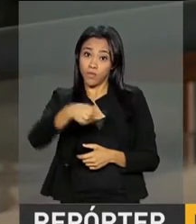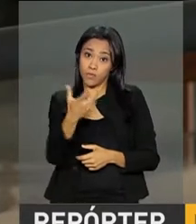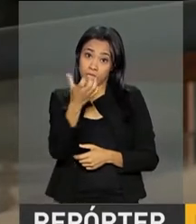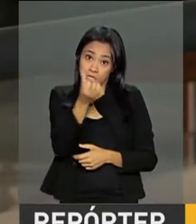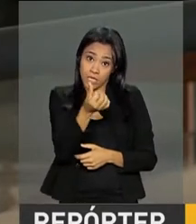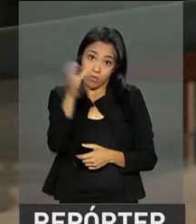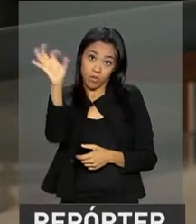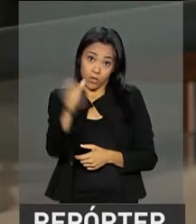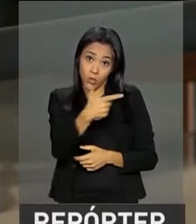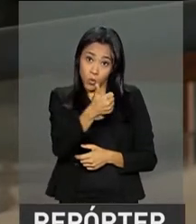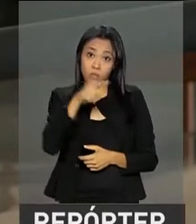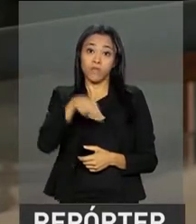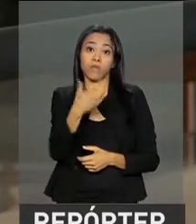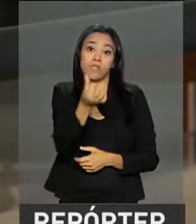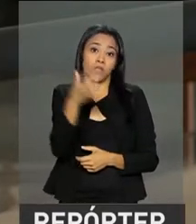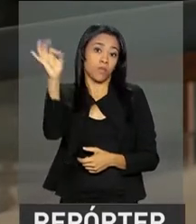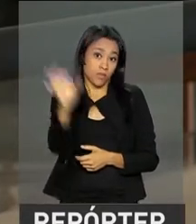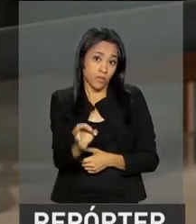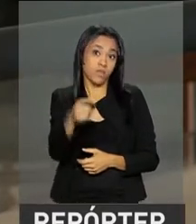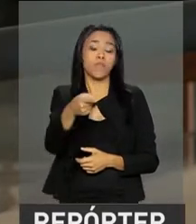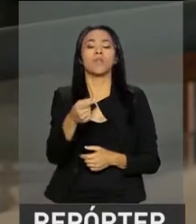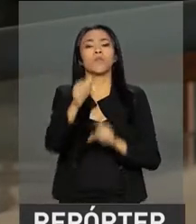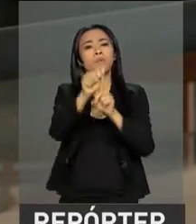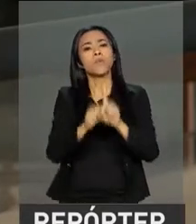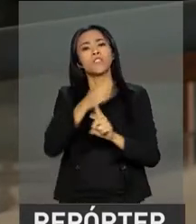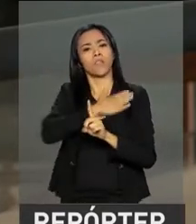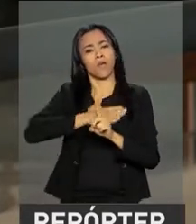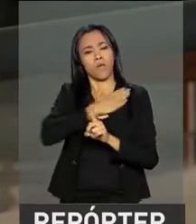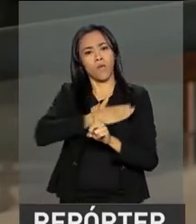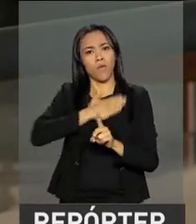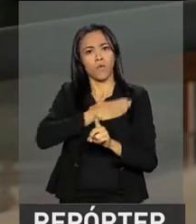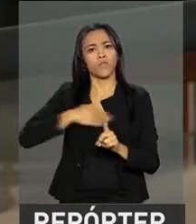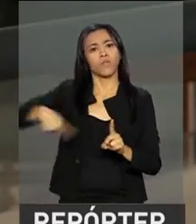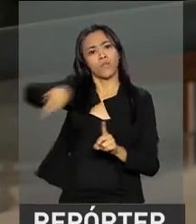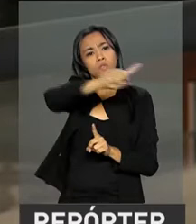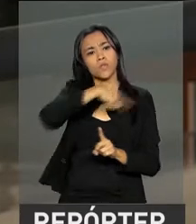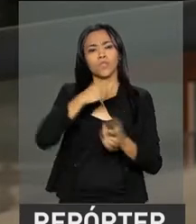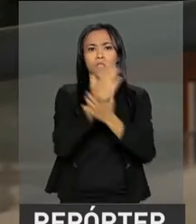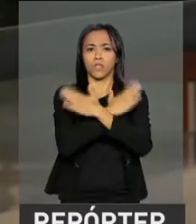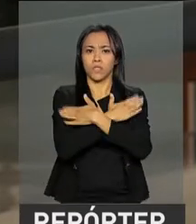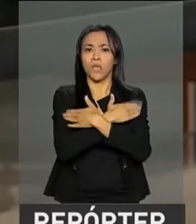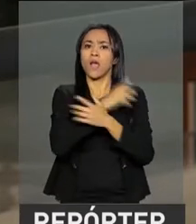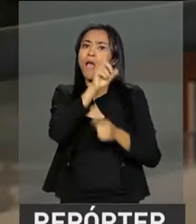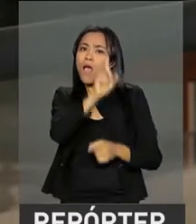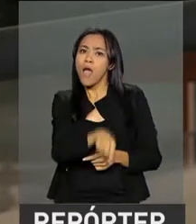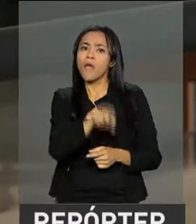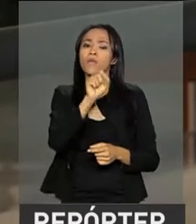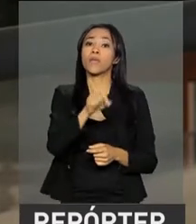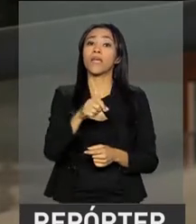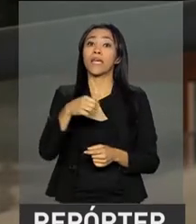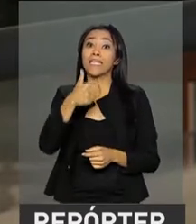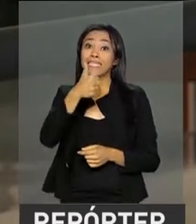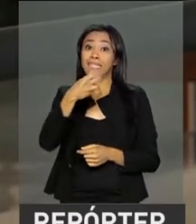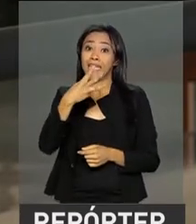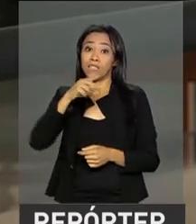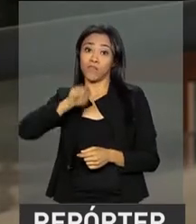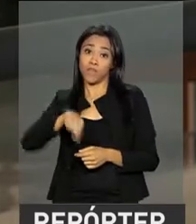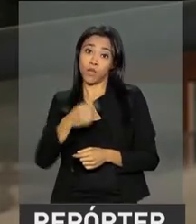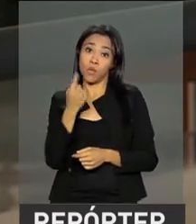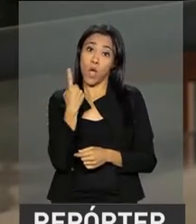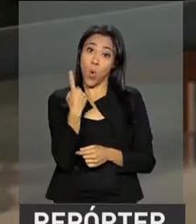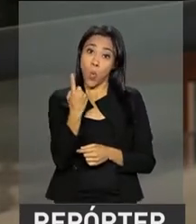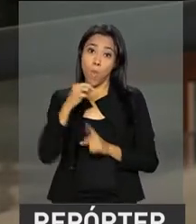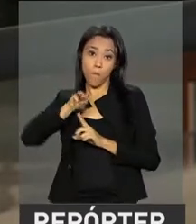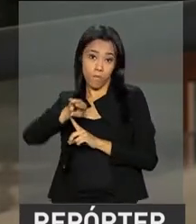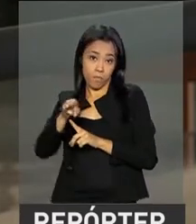população economicamente ativa em agosto. A população desocupada foi estimada em 13,1